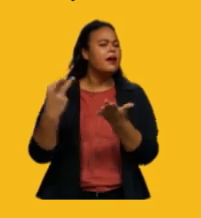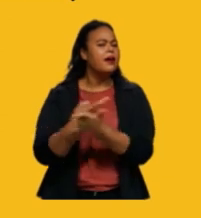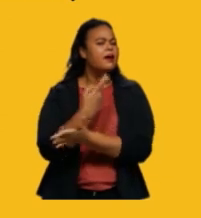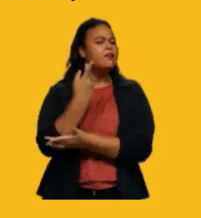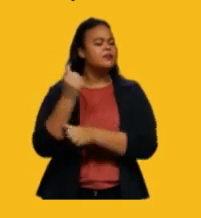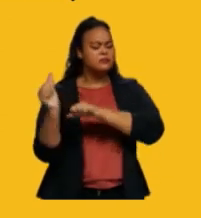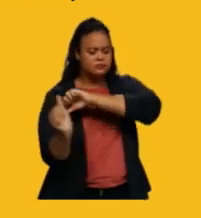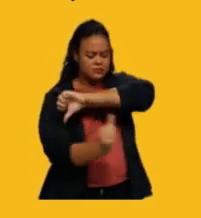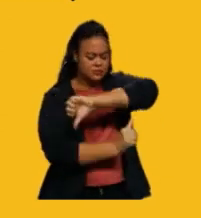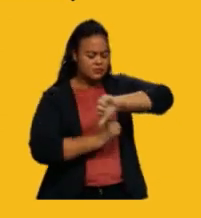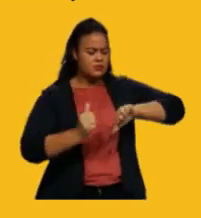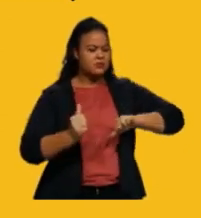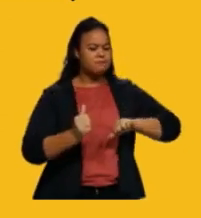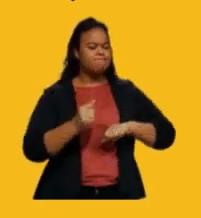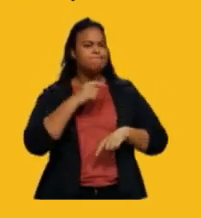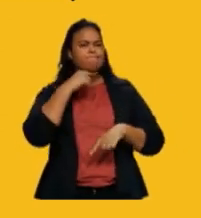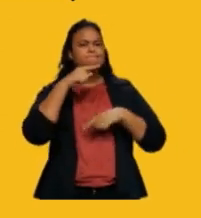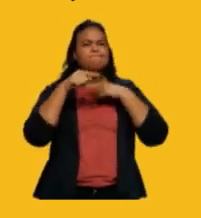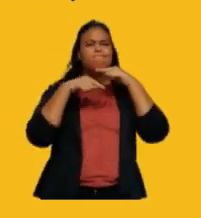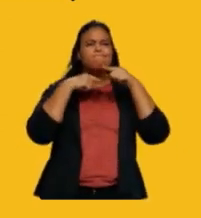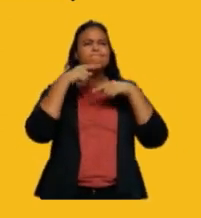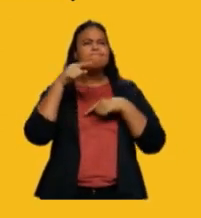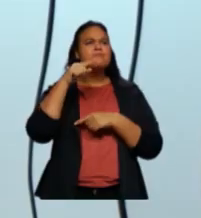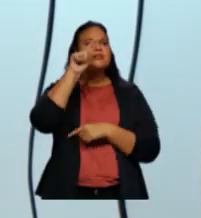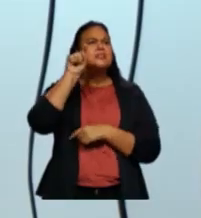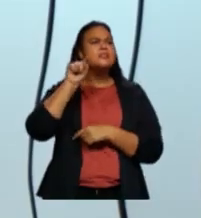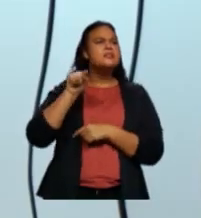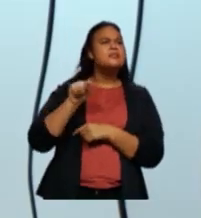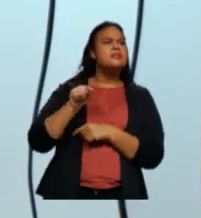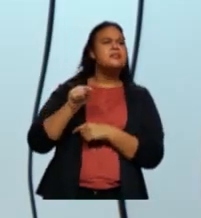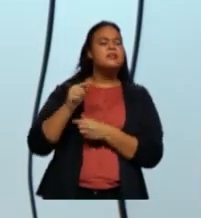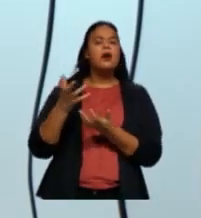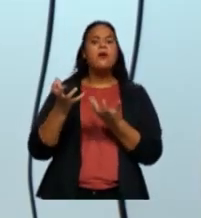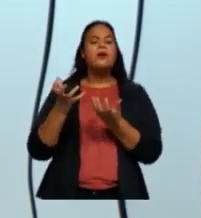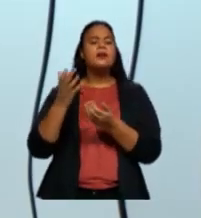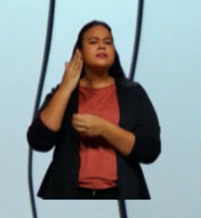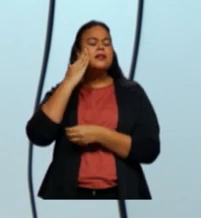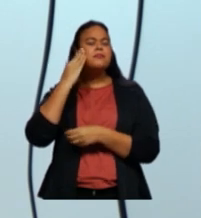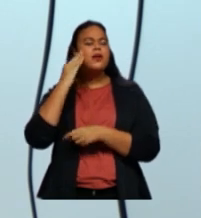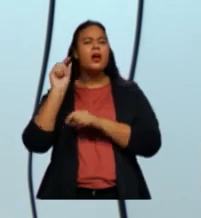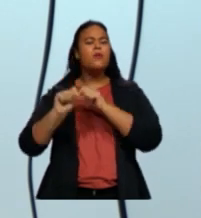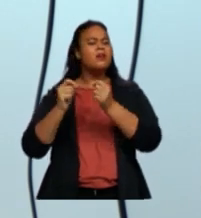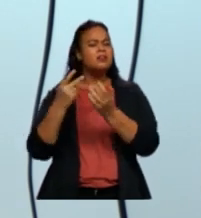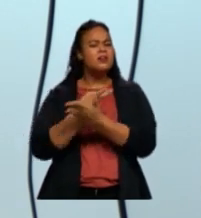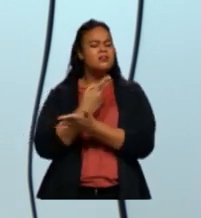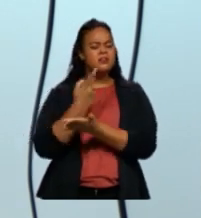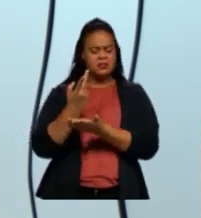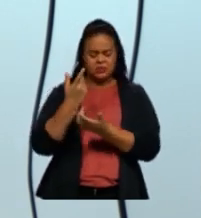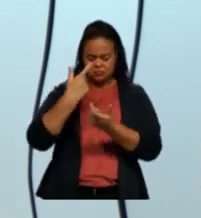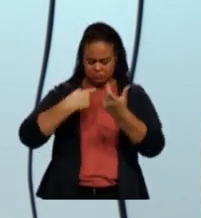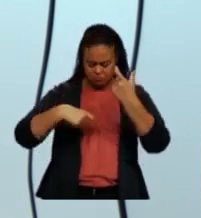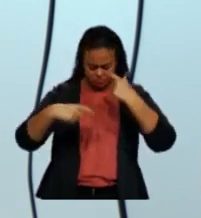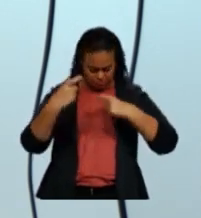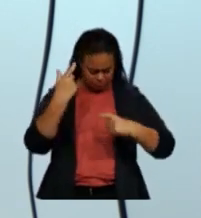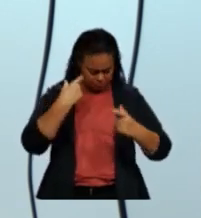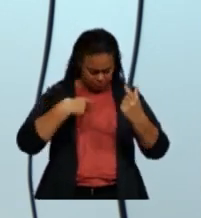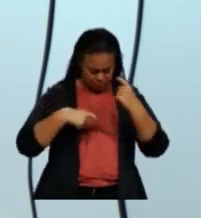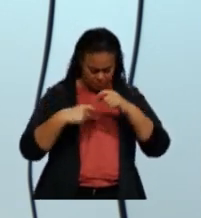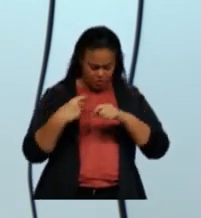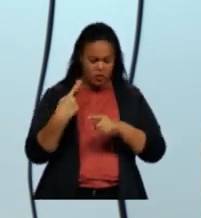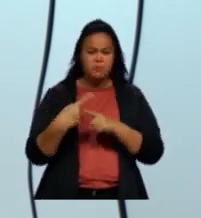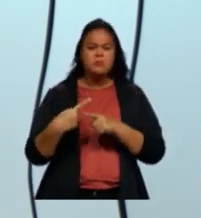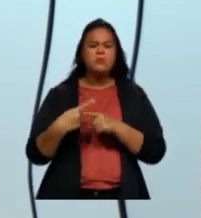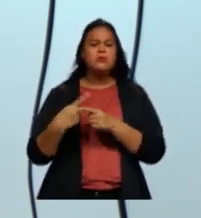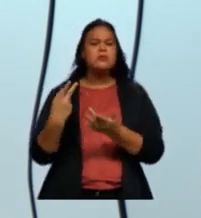acontecem? É uma dúvida que o adolescente ele quer saber o que está acontecendo no seu corpo e por